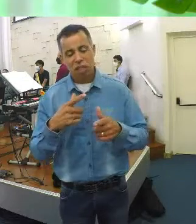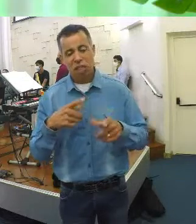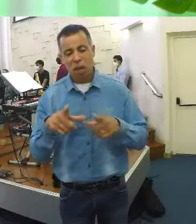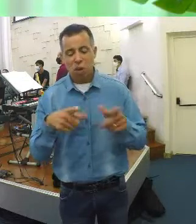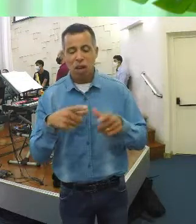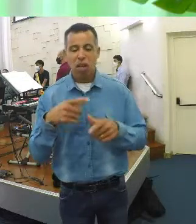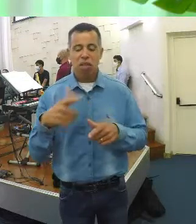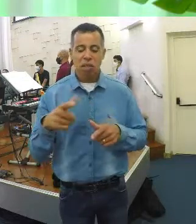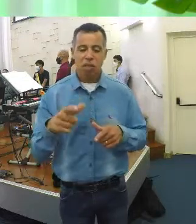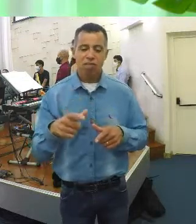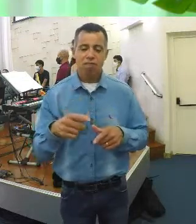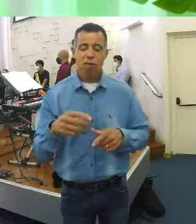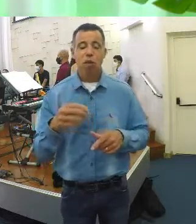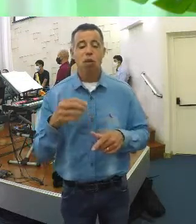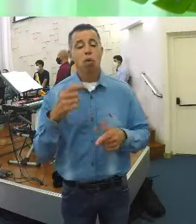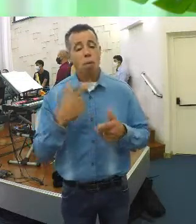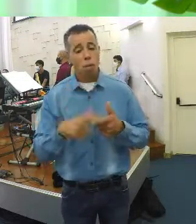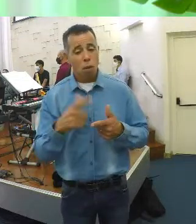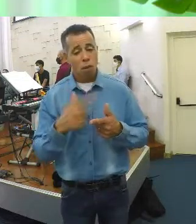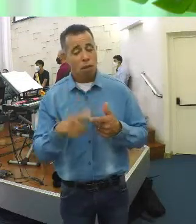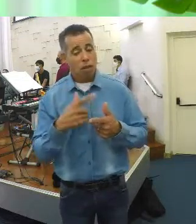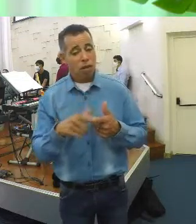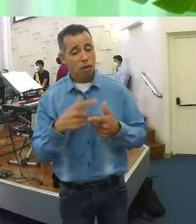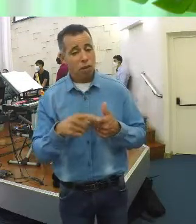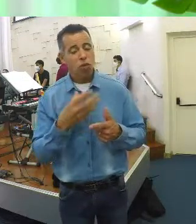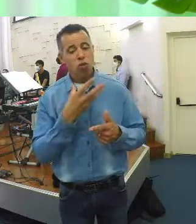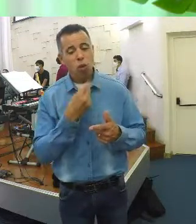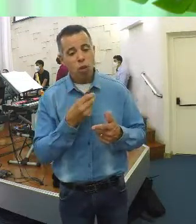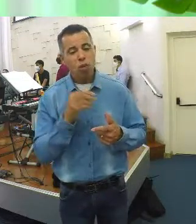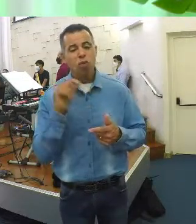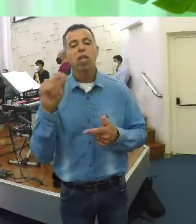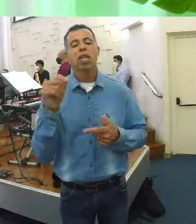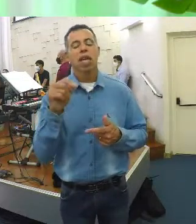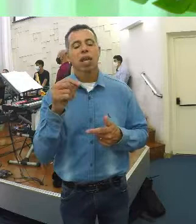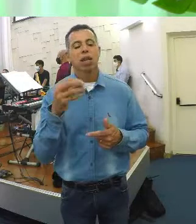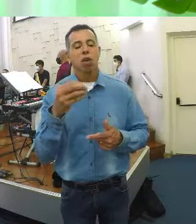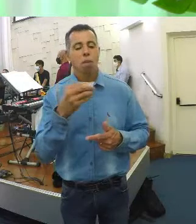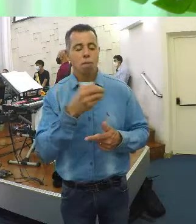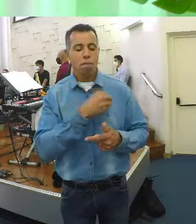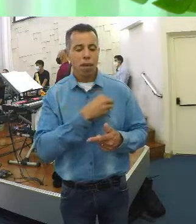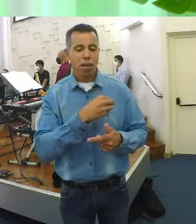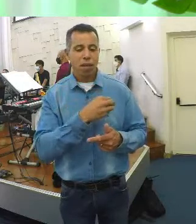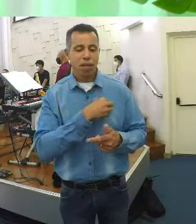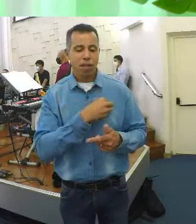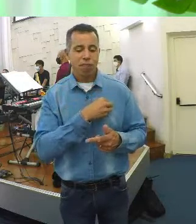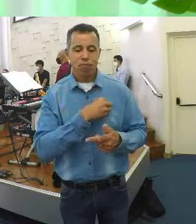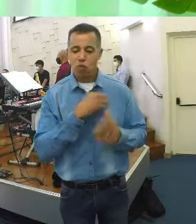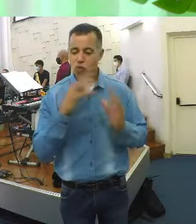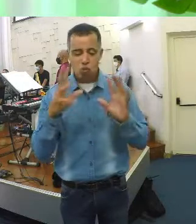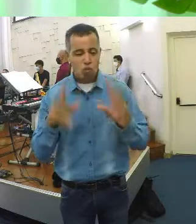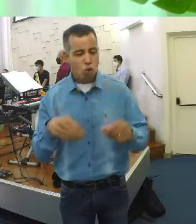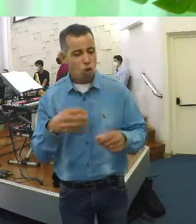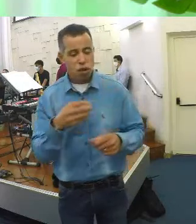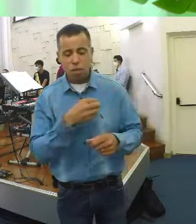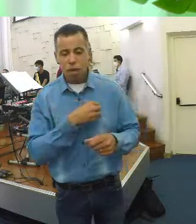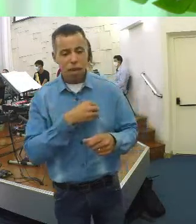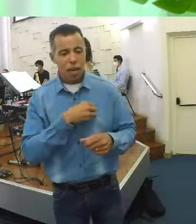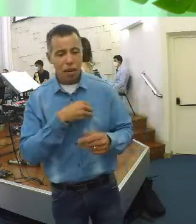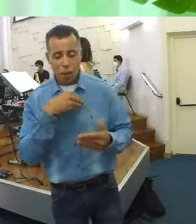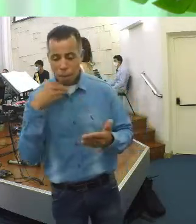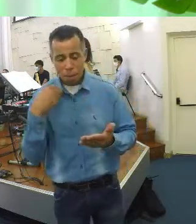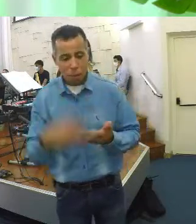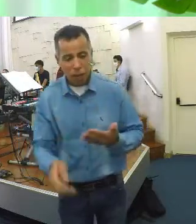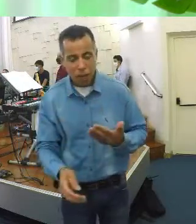coração pecaminoso. A raiz do problema é: todos pecaram e destituídos estão da glória de Deus.